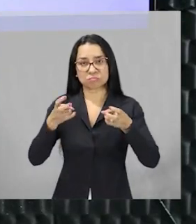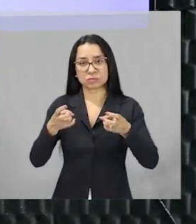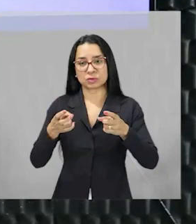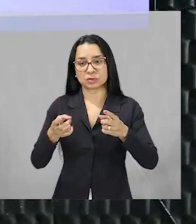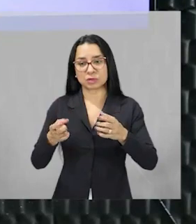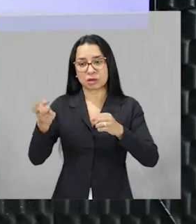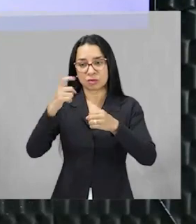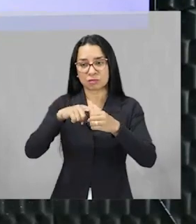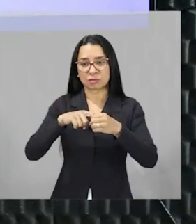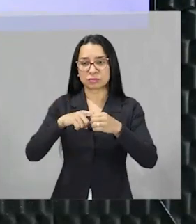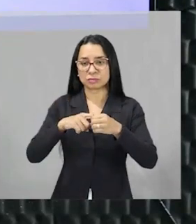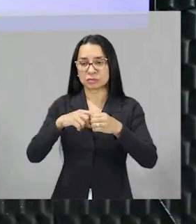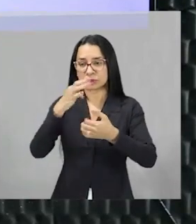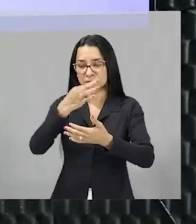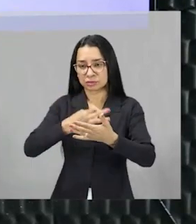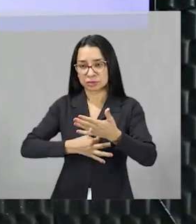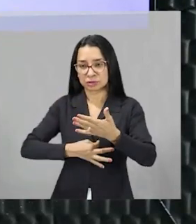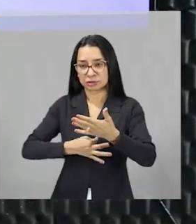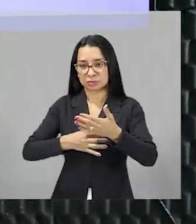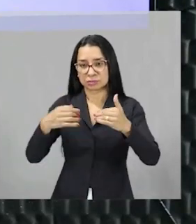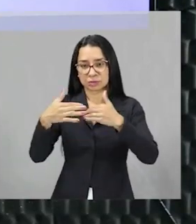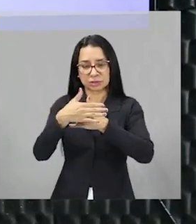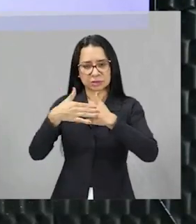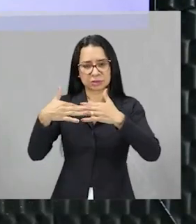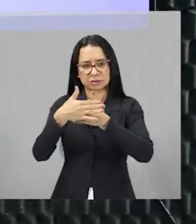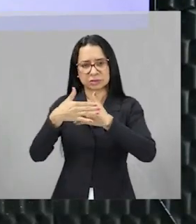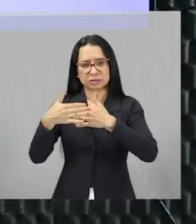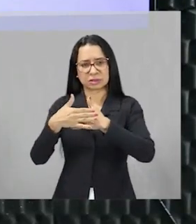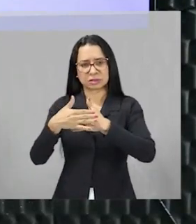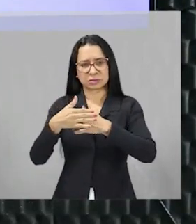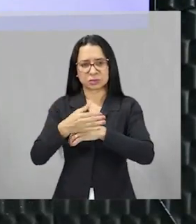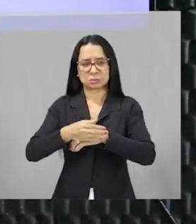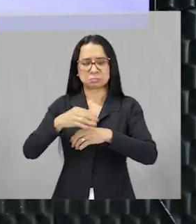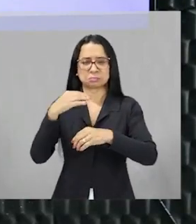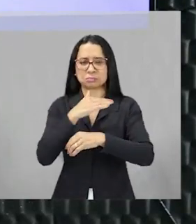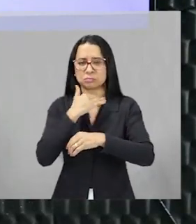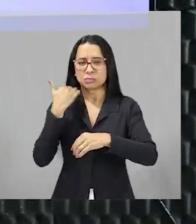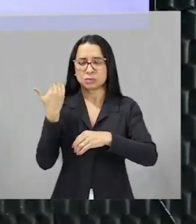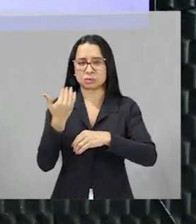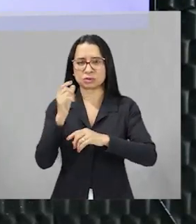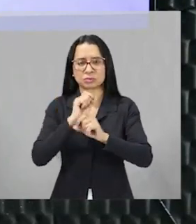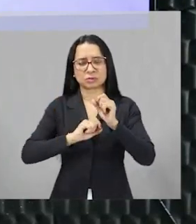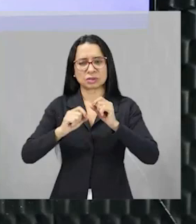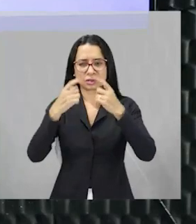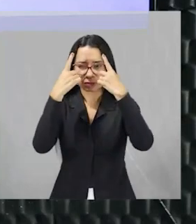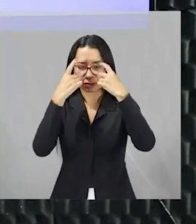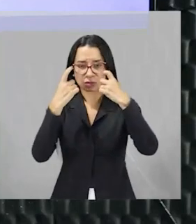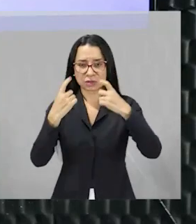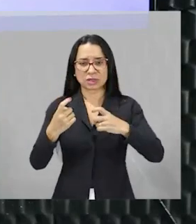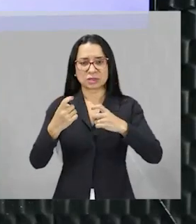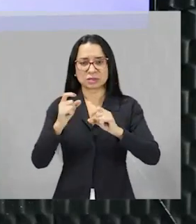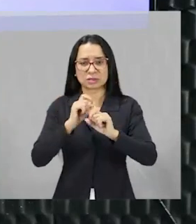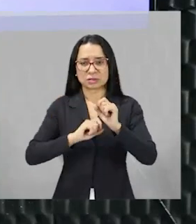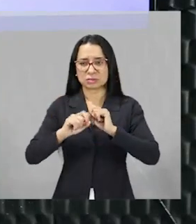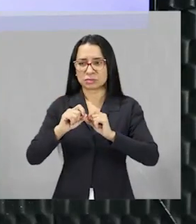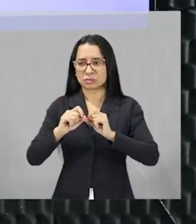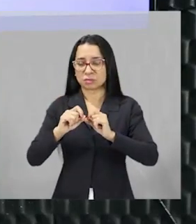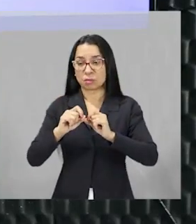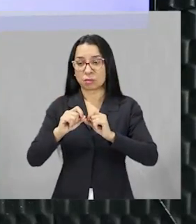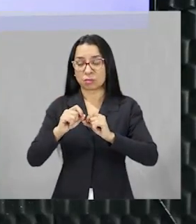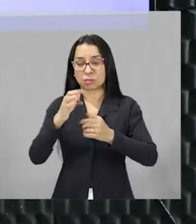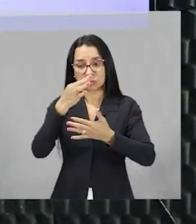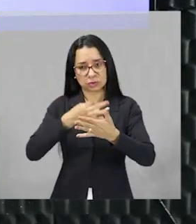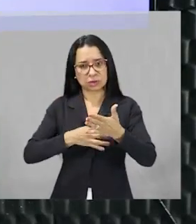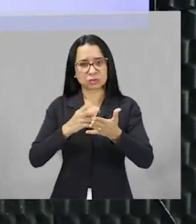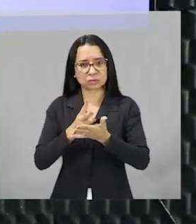voltar no texto, galera. Ele falou que era a cidade da morte. Aí tu pode pensar, bem, cidade da morte era de quê? Violência. Mas quando o texto continua, ele está